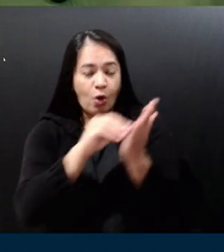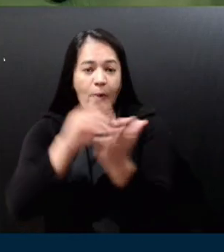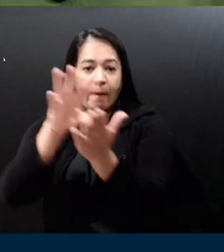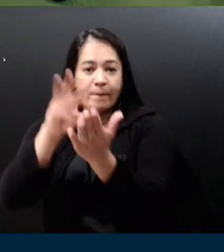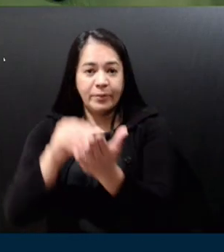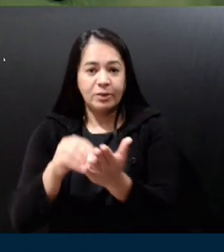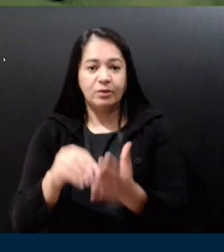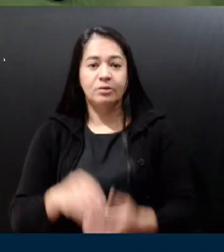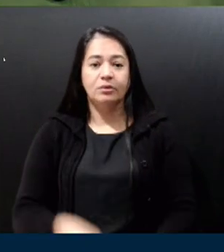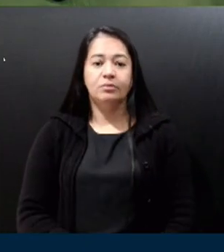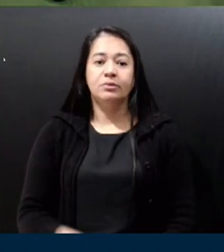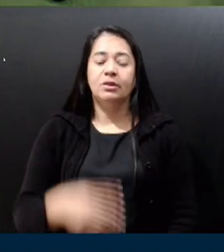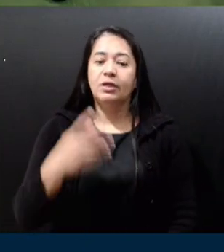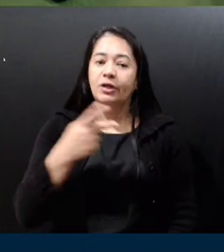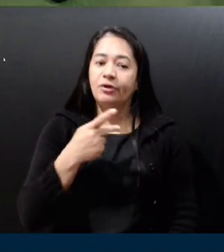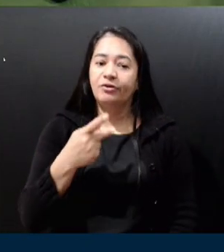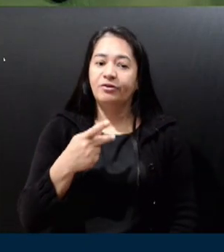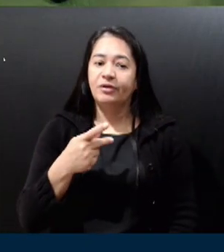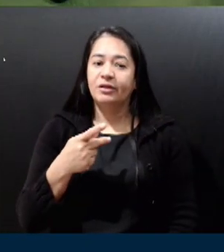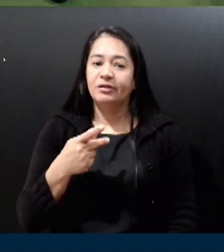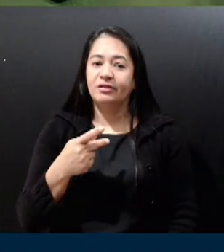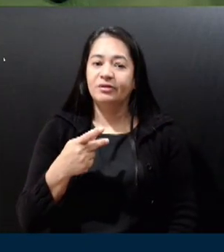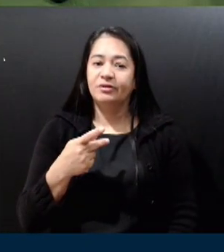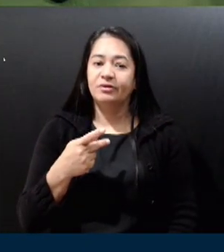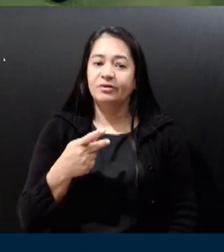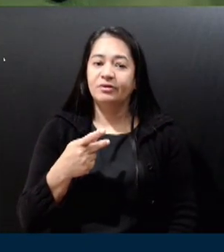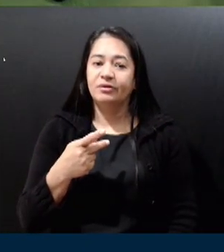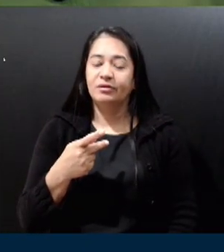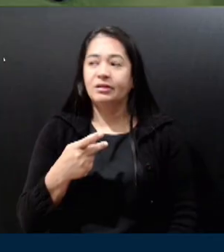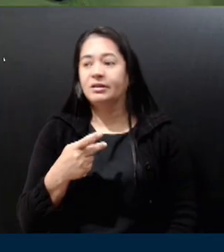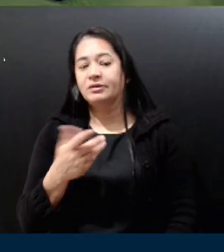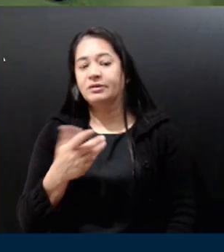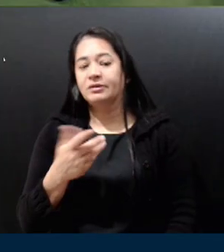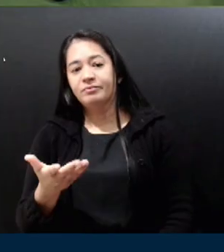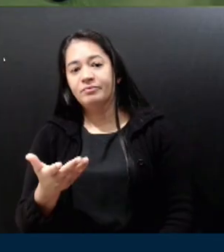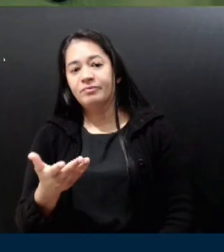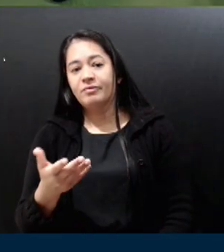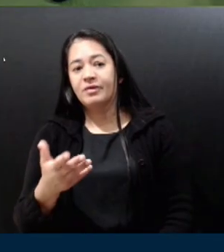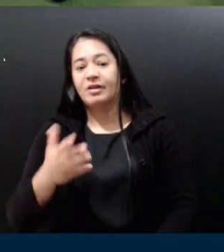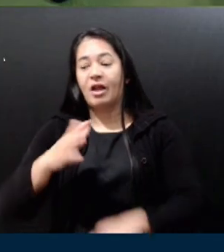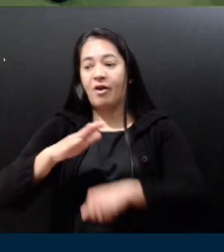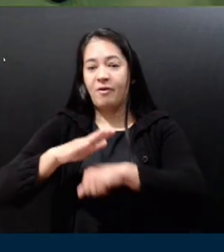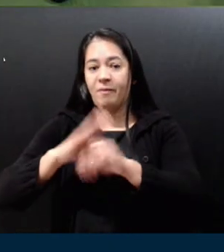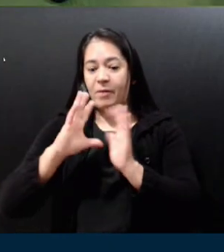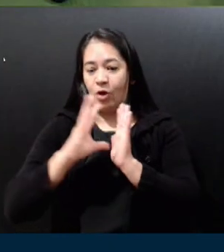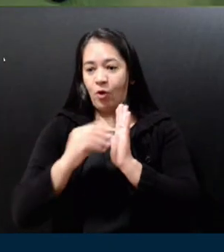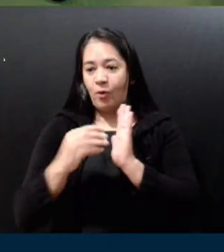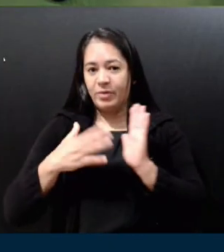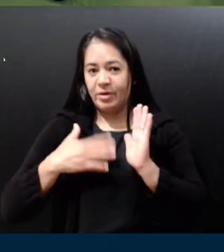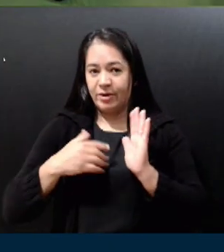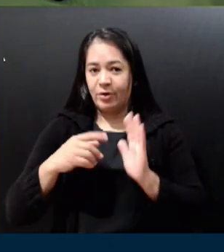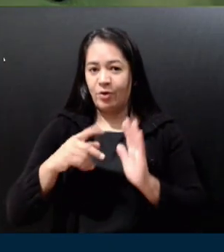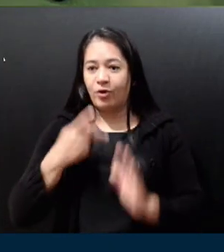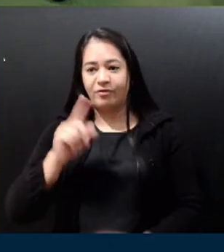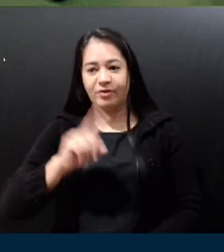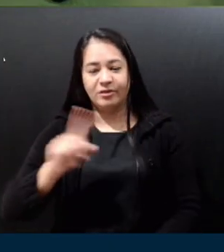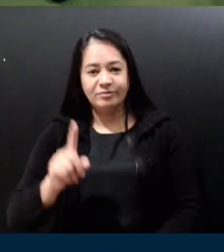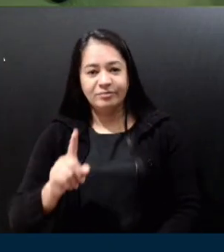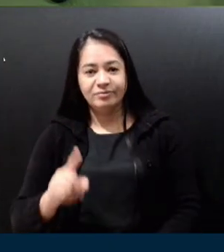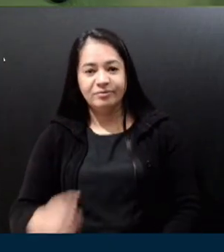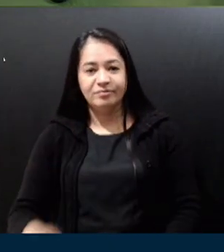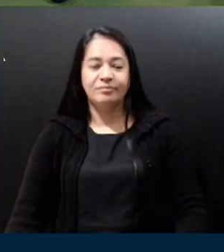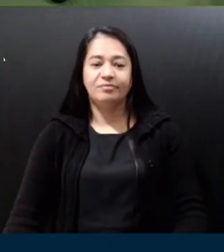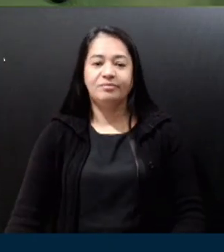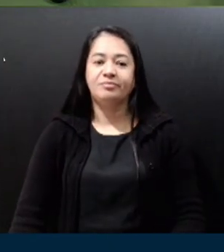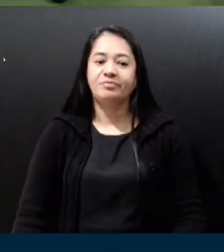não faz, é o que o pessoal fala, faz o que eu faço, não o que eu digo, né? Então, se